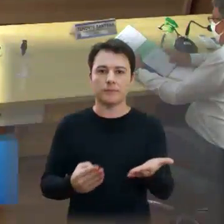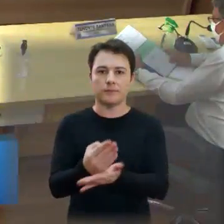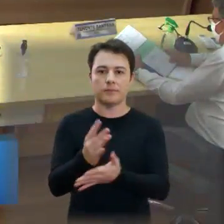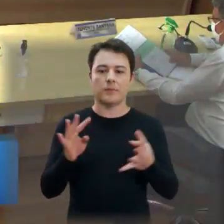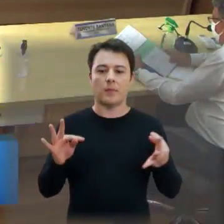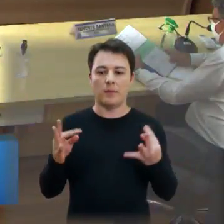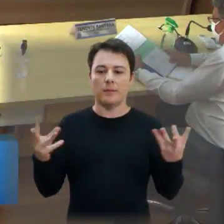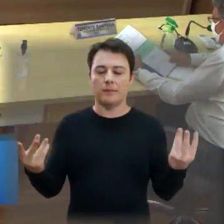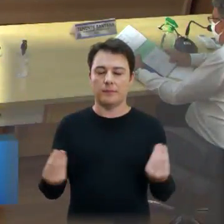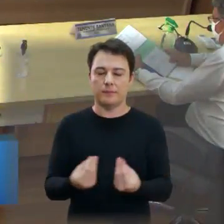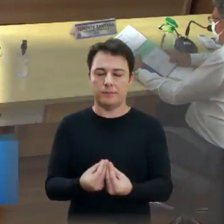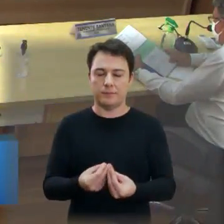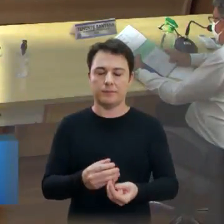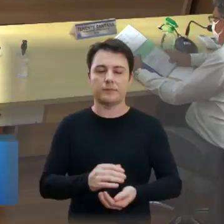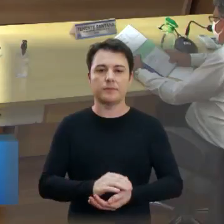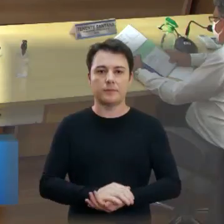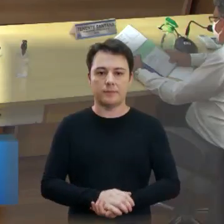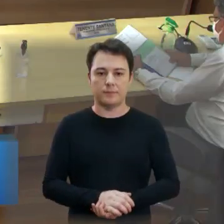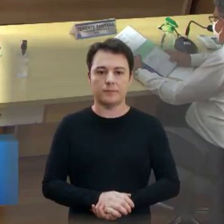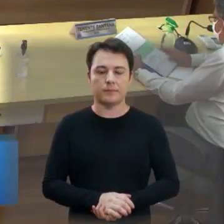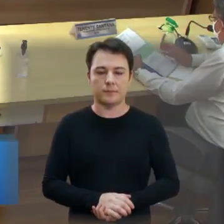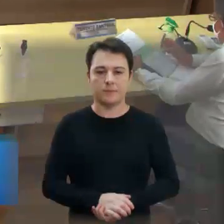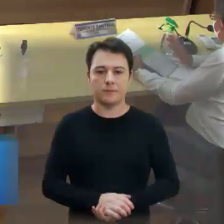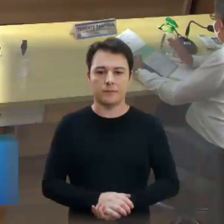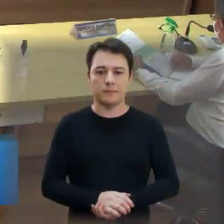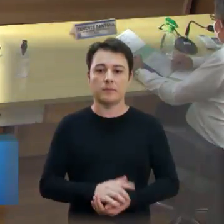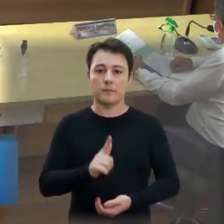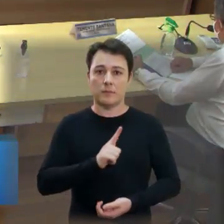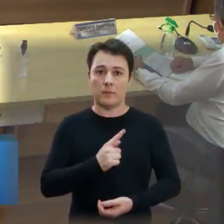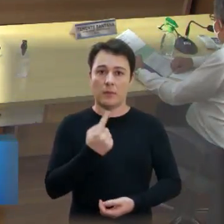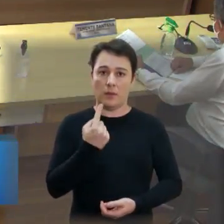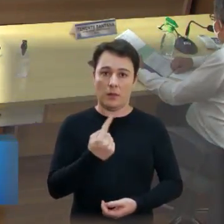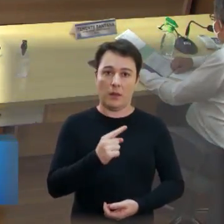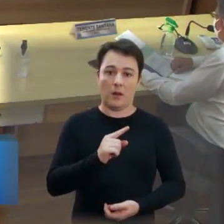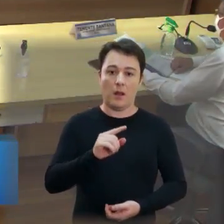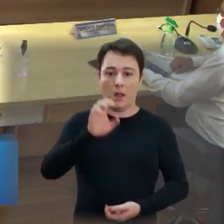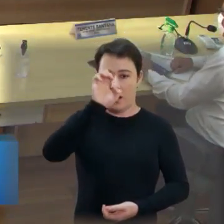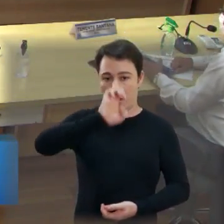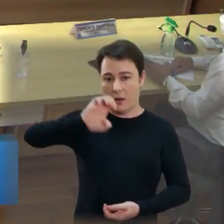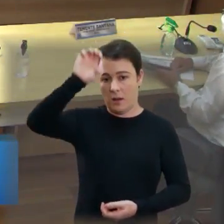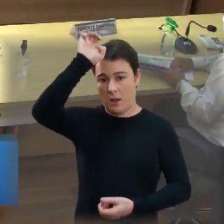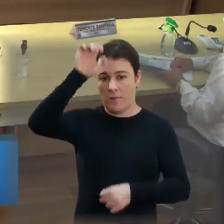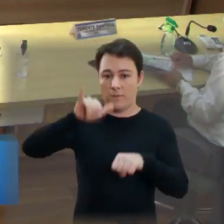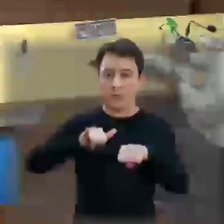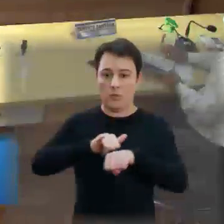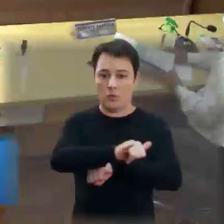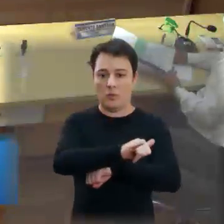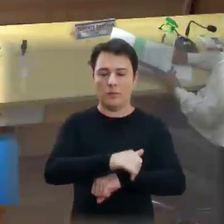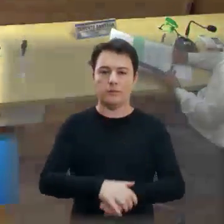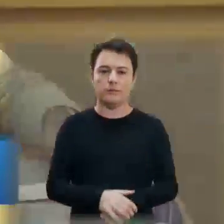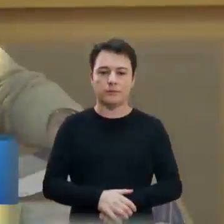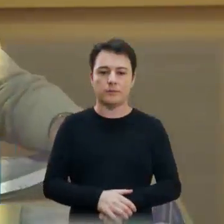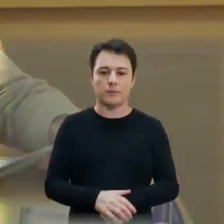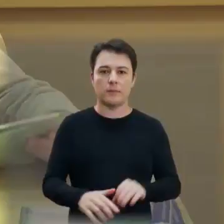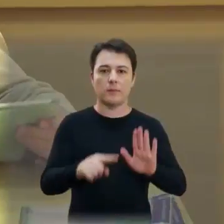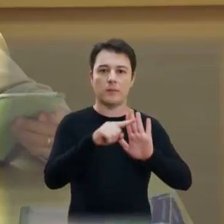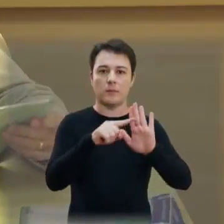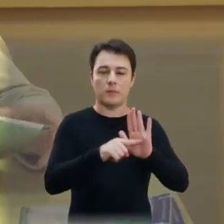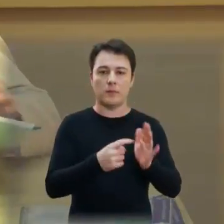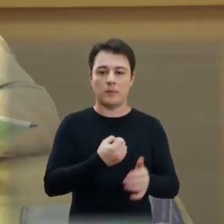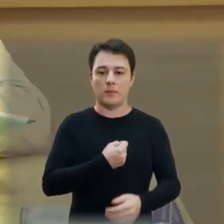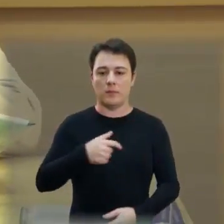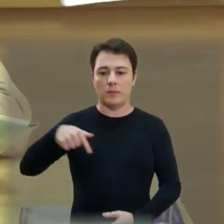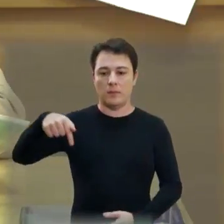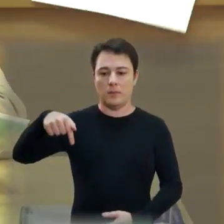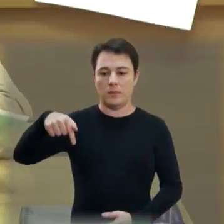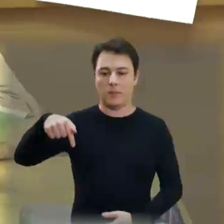por unanimidade dos vereadores, registrando a ausência do vereador Elias Chediek. Próximo item. Item número